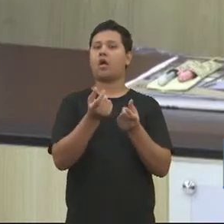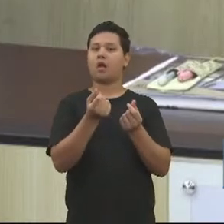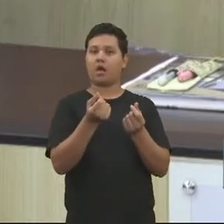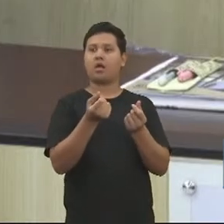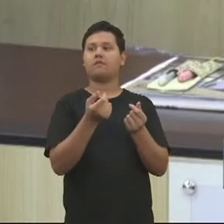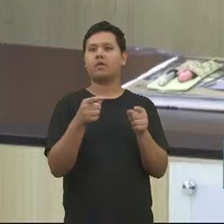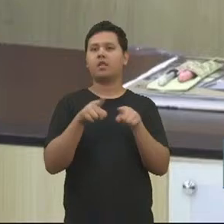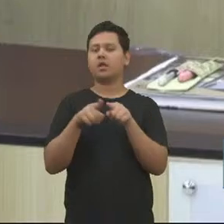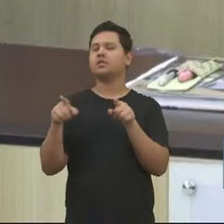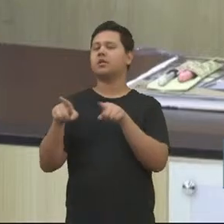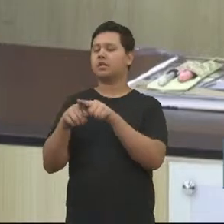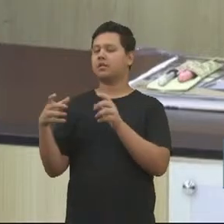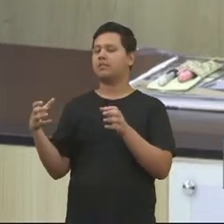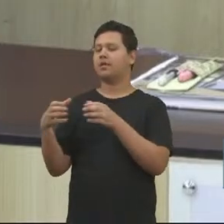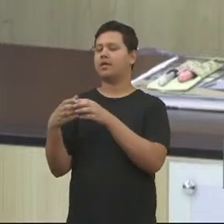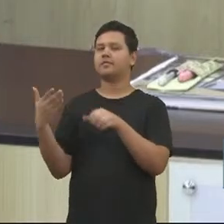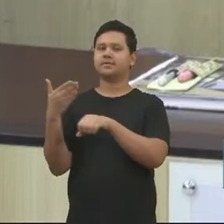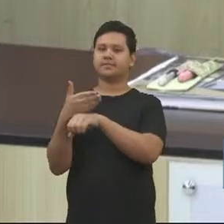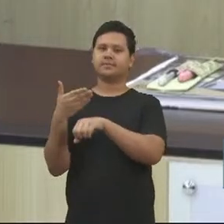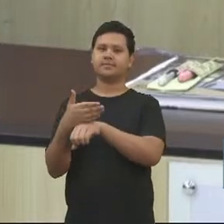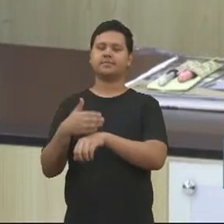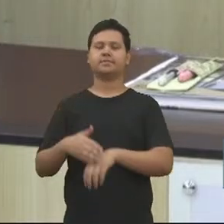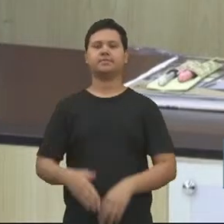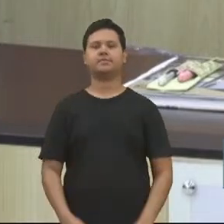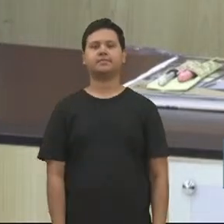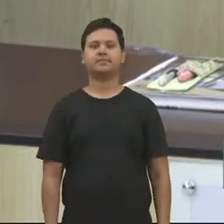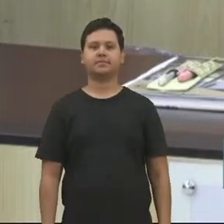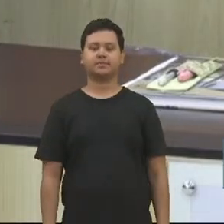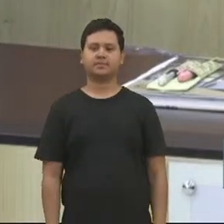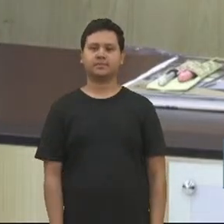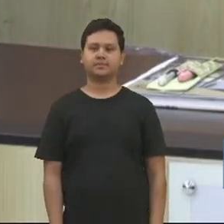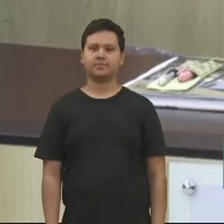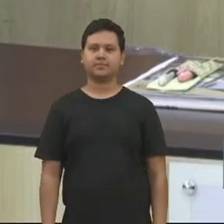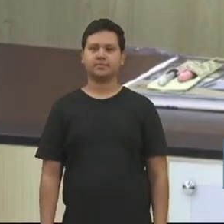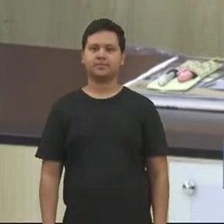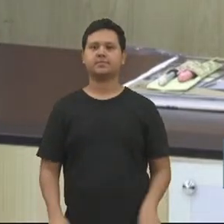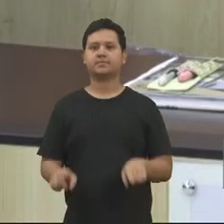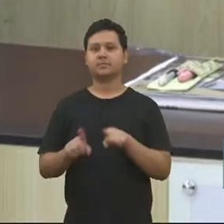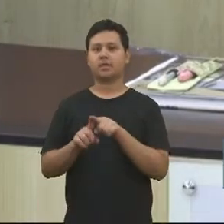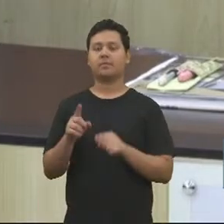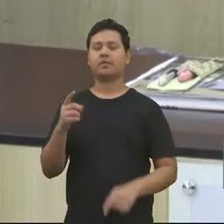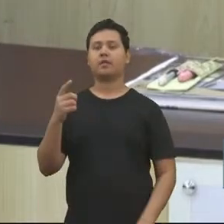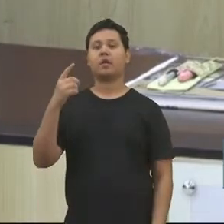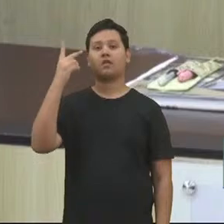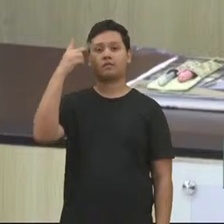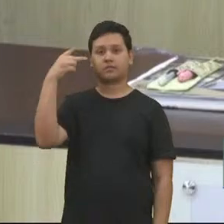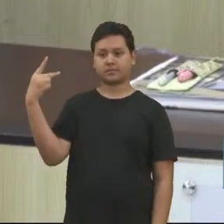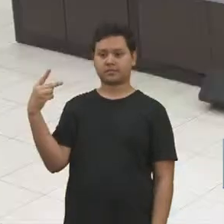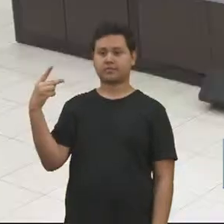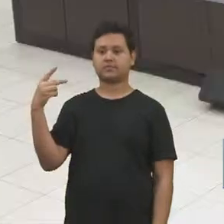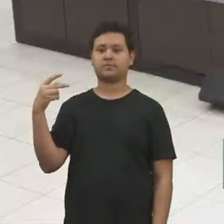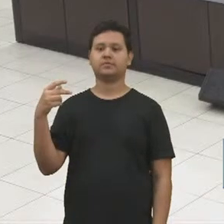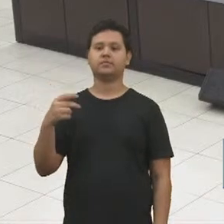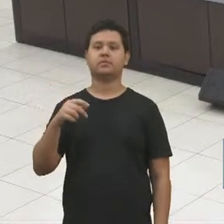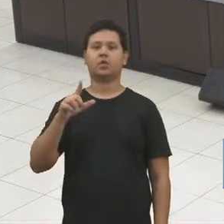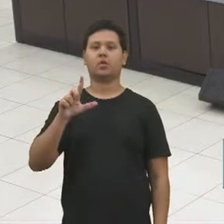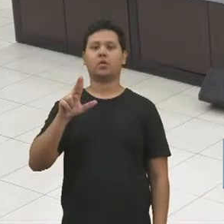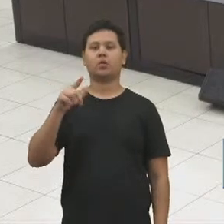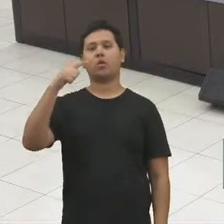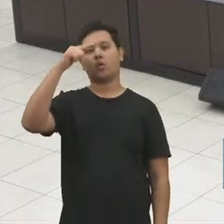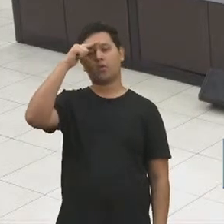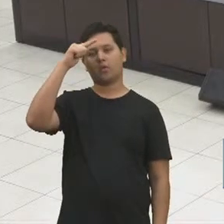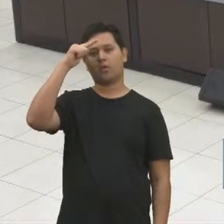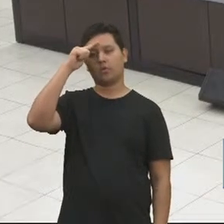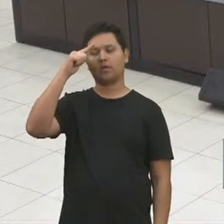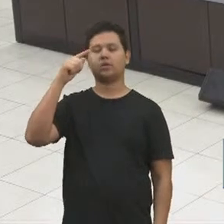sua equipe aqui presente. Também dos vereadores presentes, Luiz Flávio